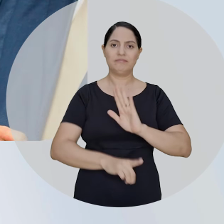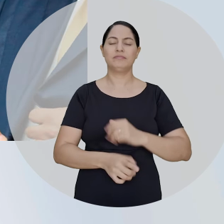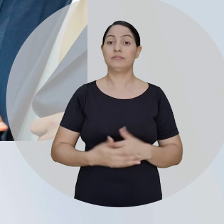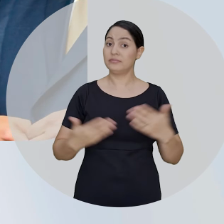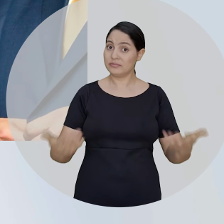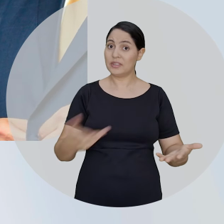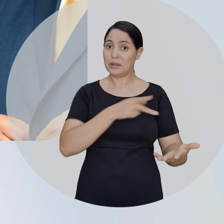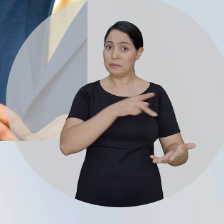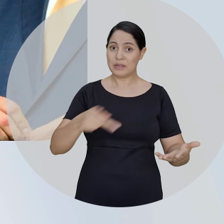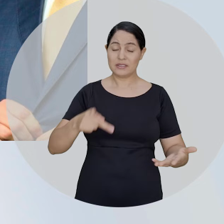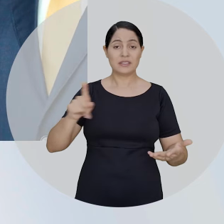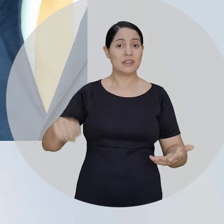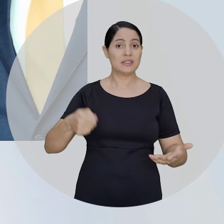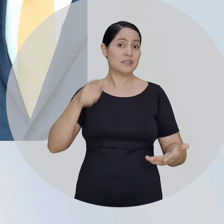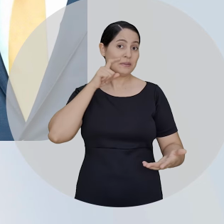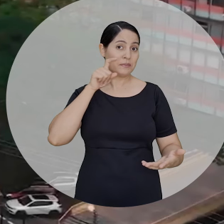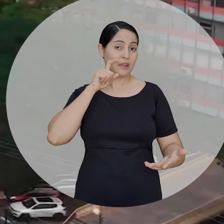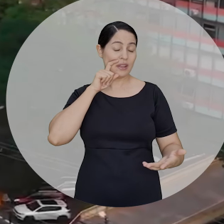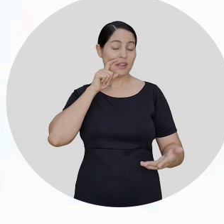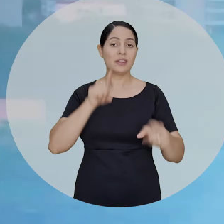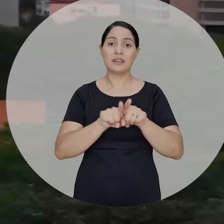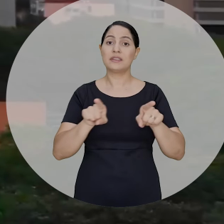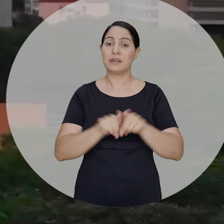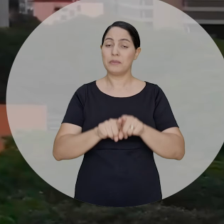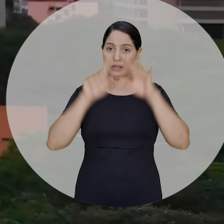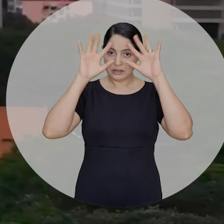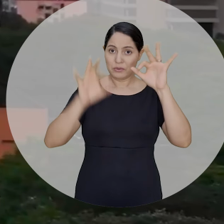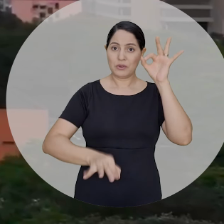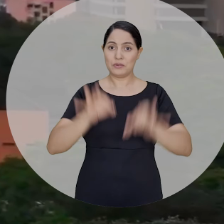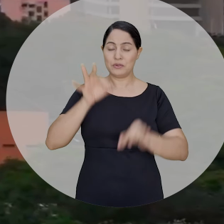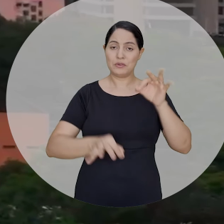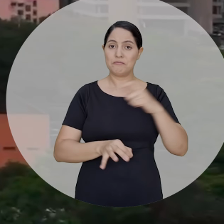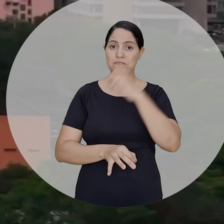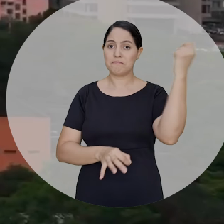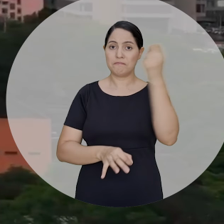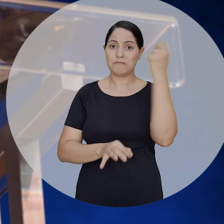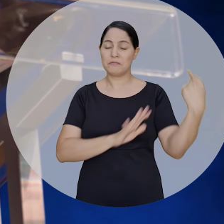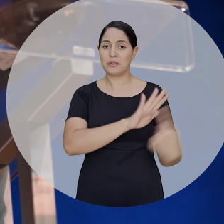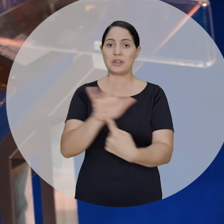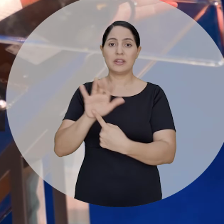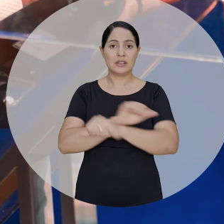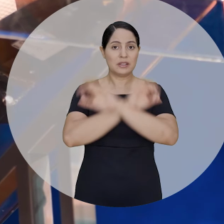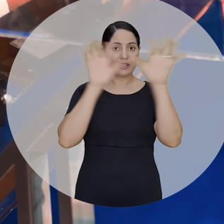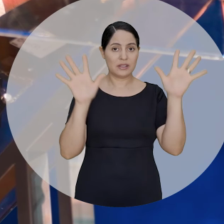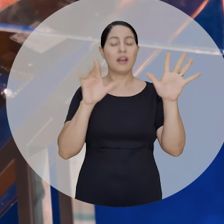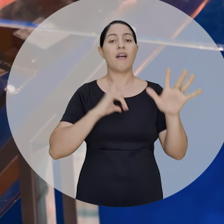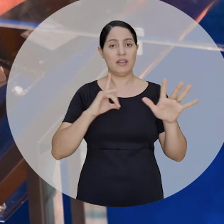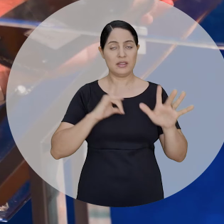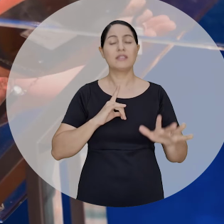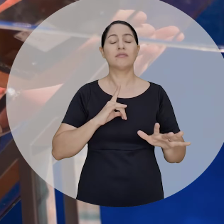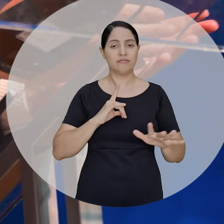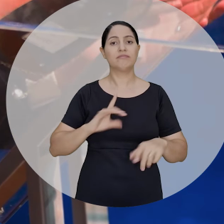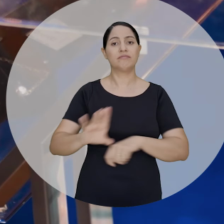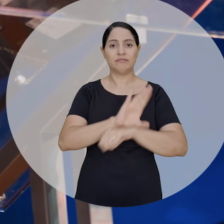presidente Beto Simonetti definiu a decisão do Tribunal de Justiça do Rio Grande do Sul, que reconheceu a constitucionalidade da fixação dos honorários